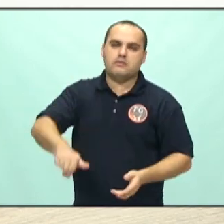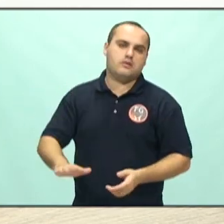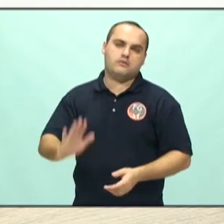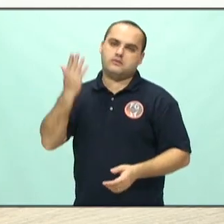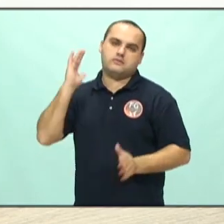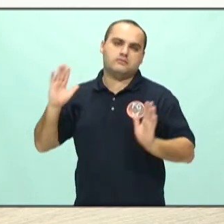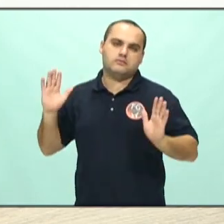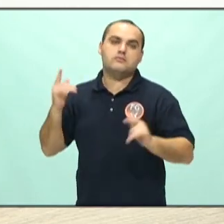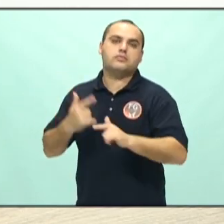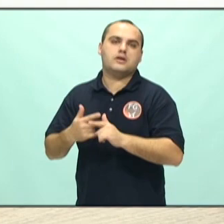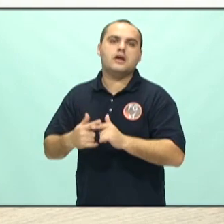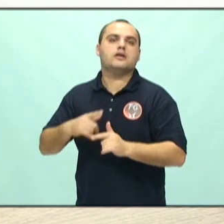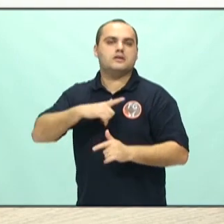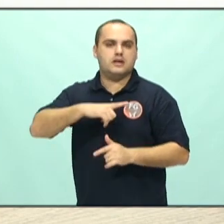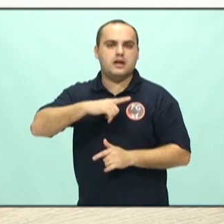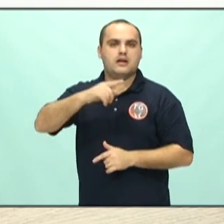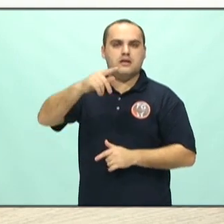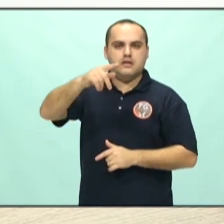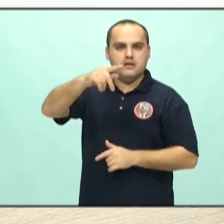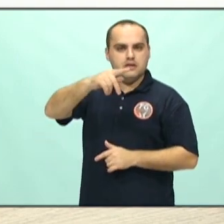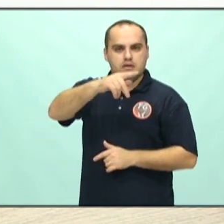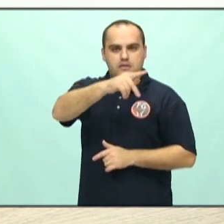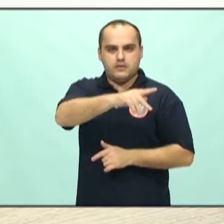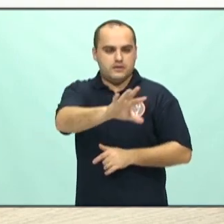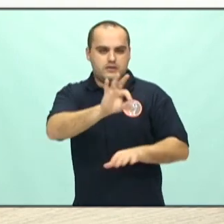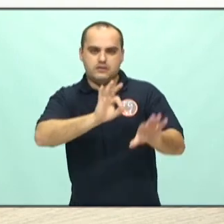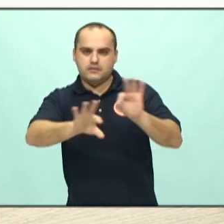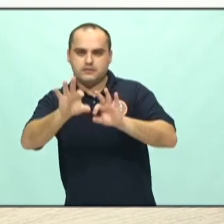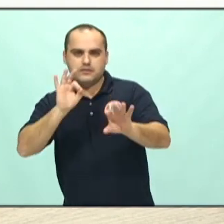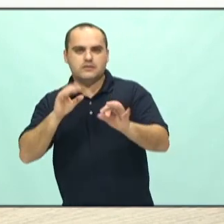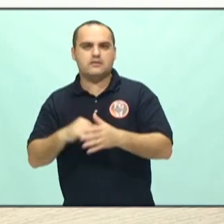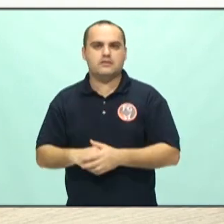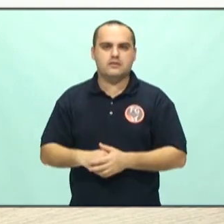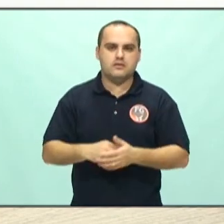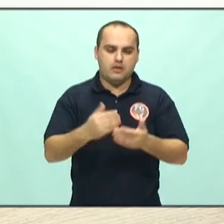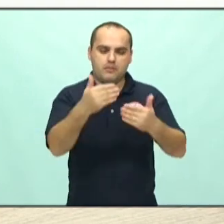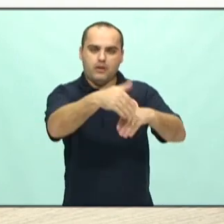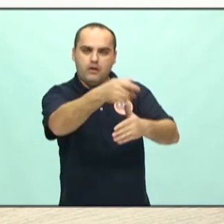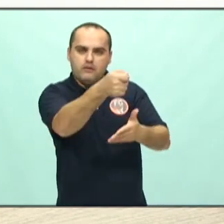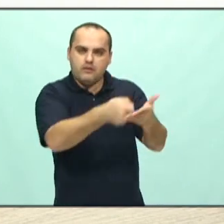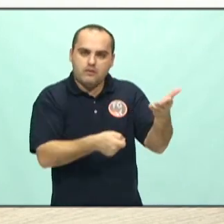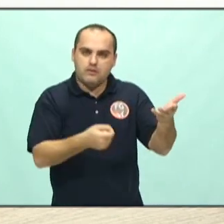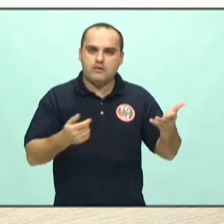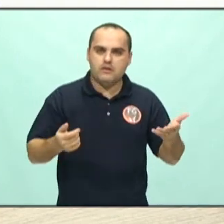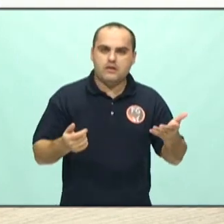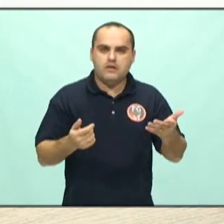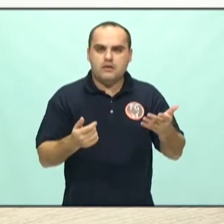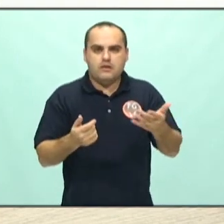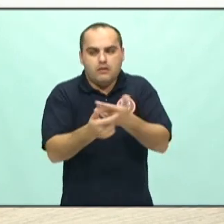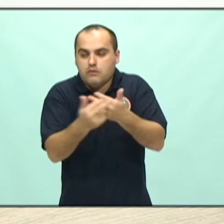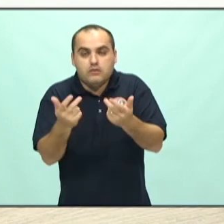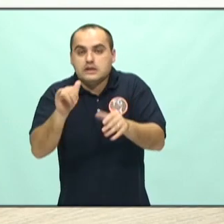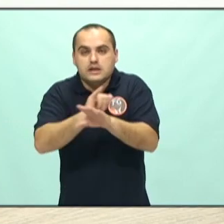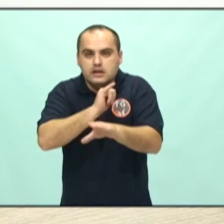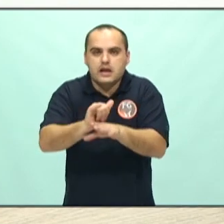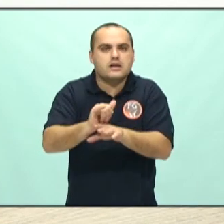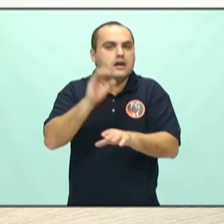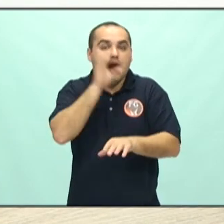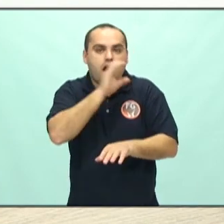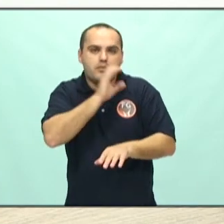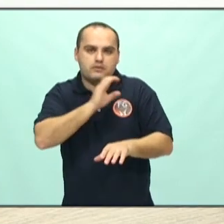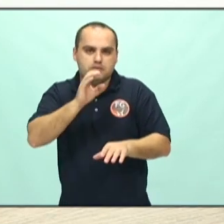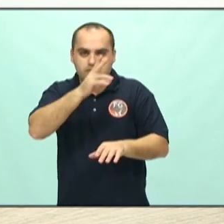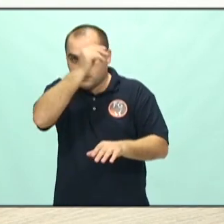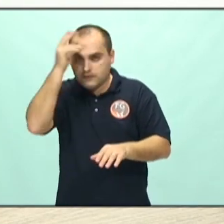processo seletivo, ele teria feito uma chamada pública, um concurso público, qualquer mecanismo para suprir aquela falta de profissionais.